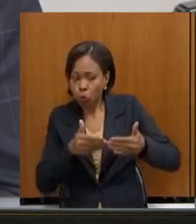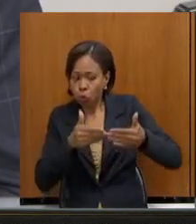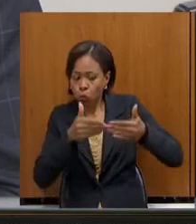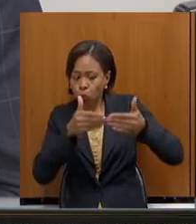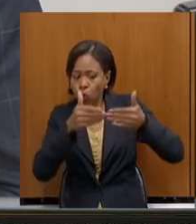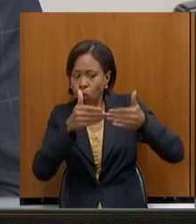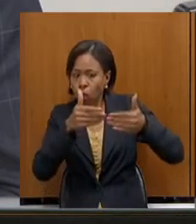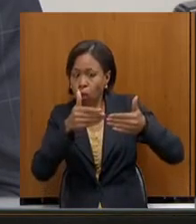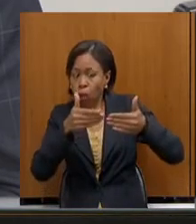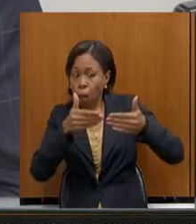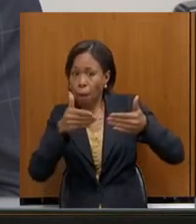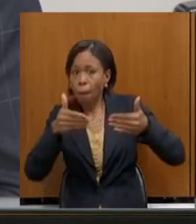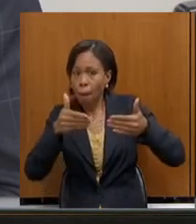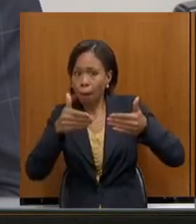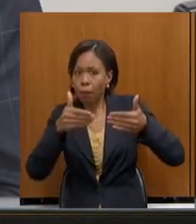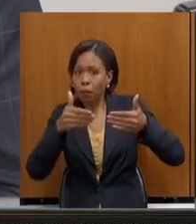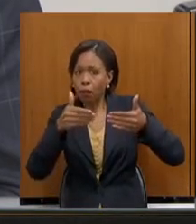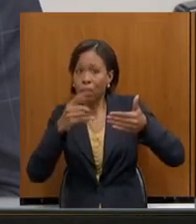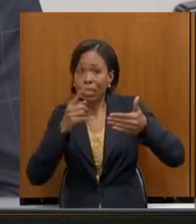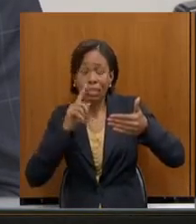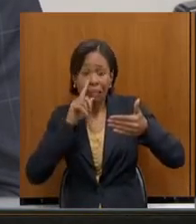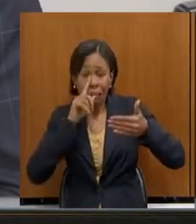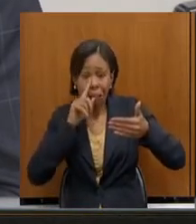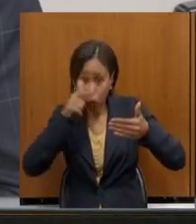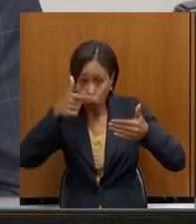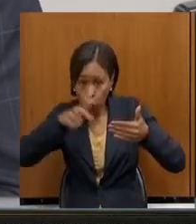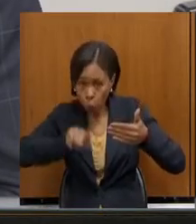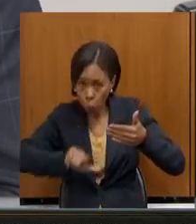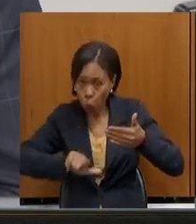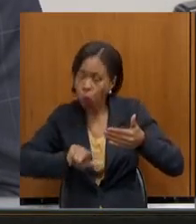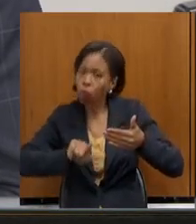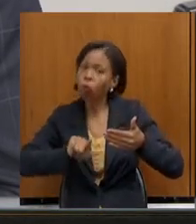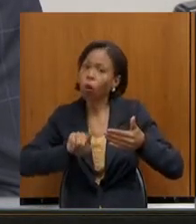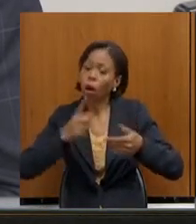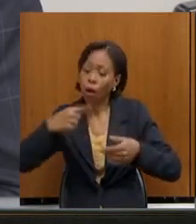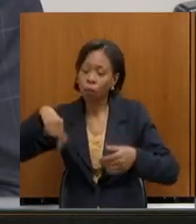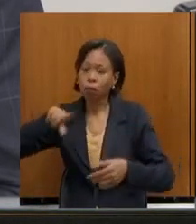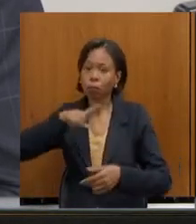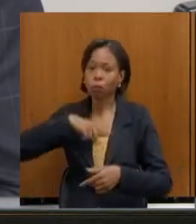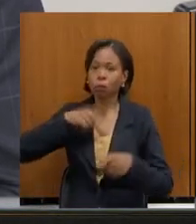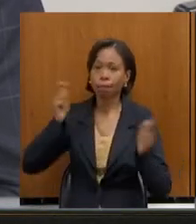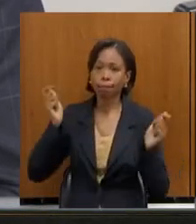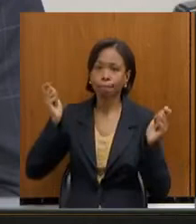gente é nós podemos aí possamos aí é